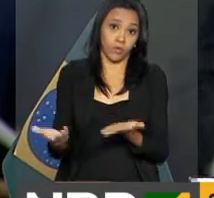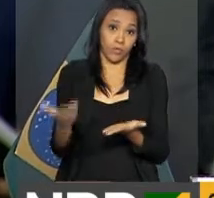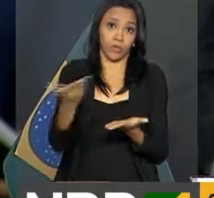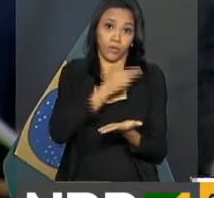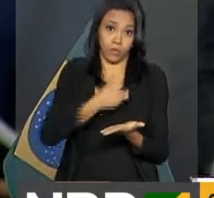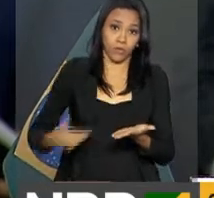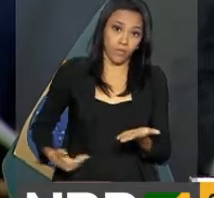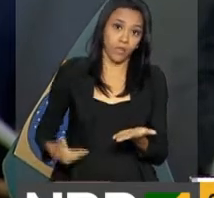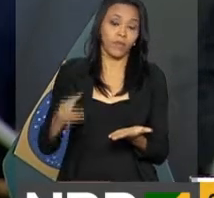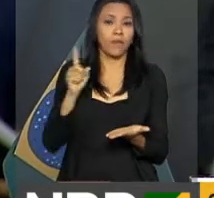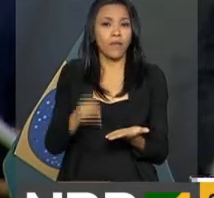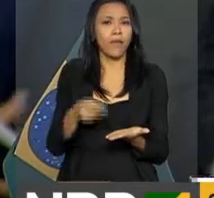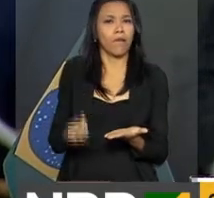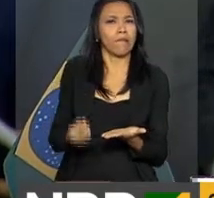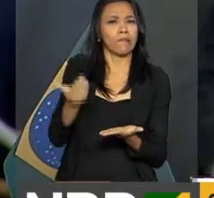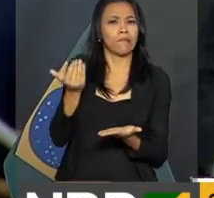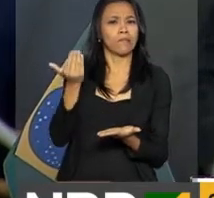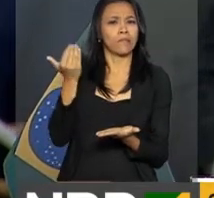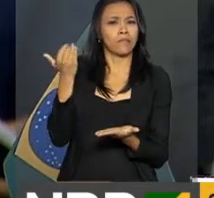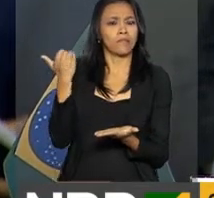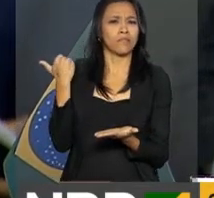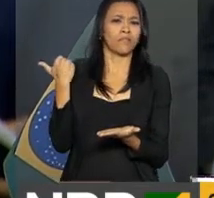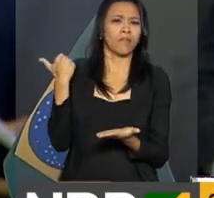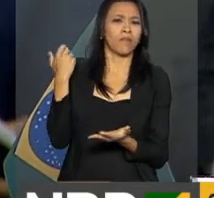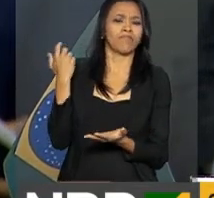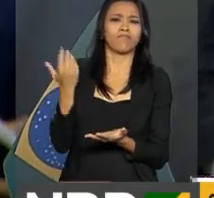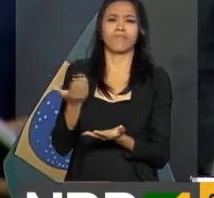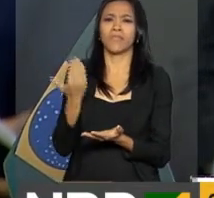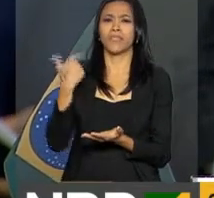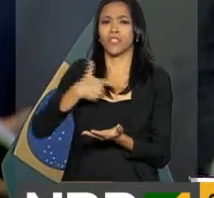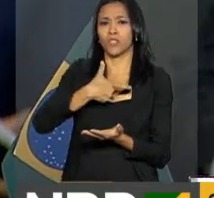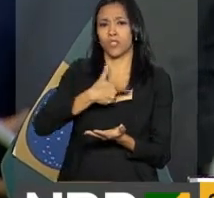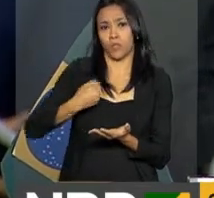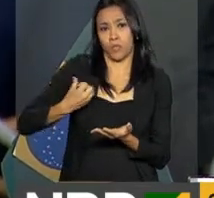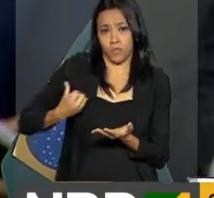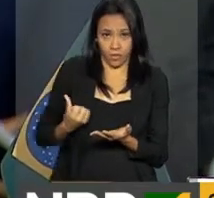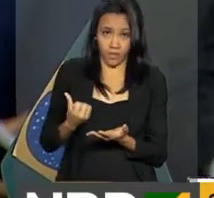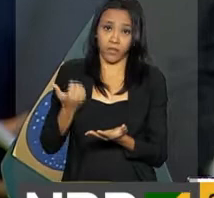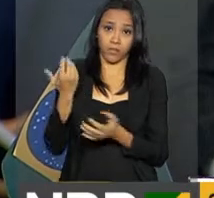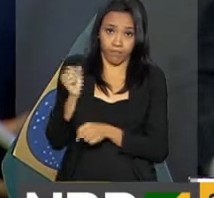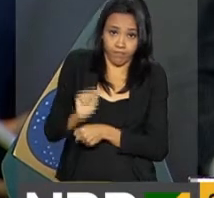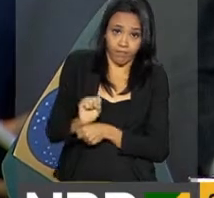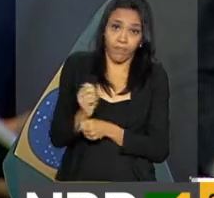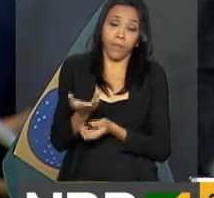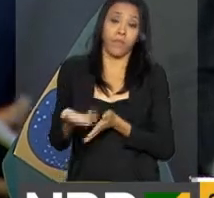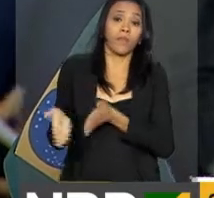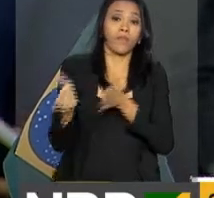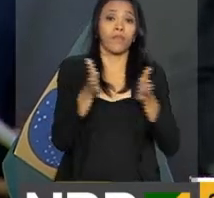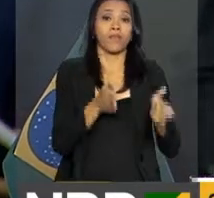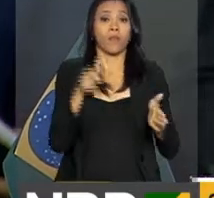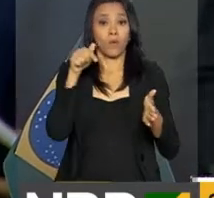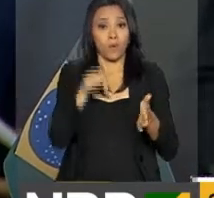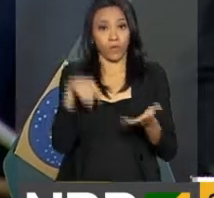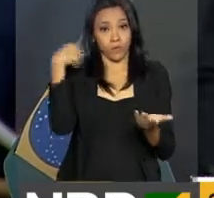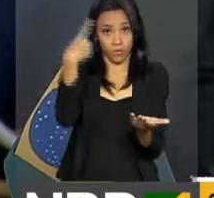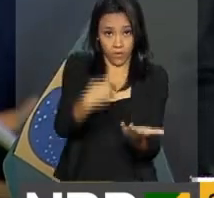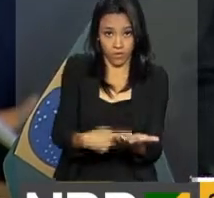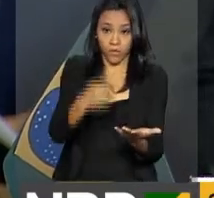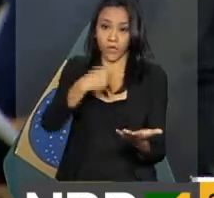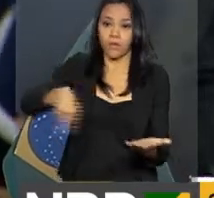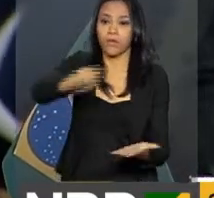aliás, pendente desde 2006. Com o acordo, nossos